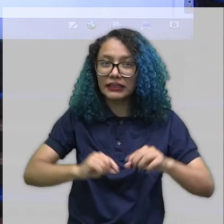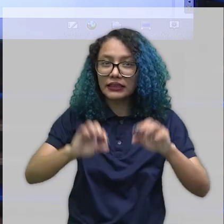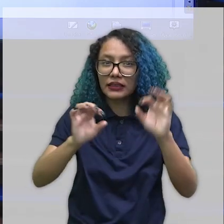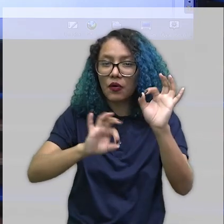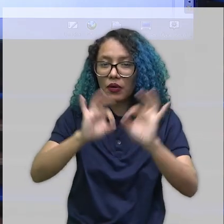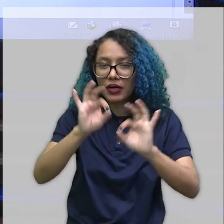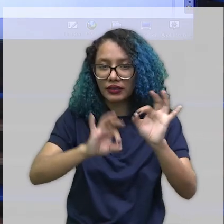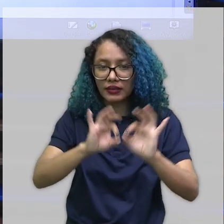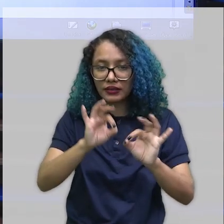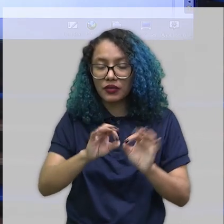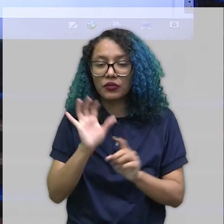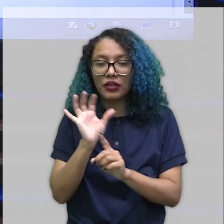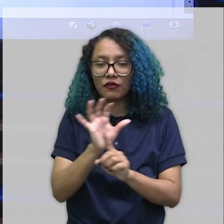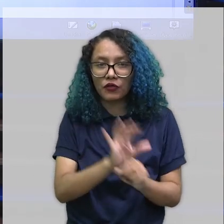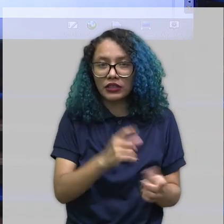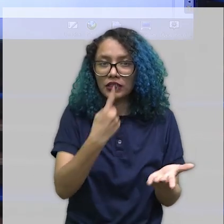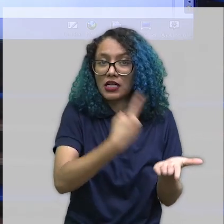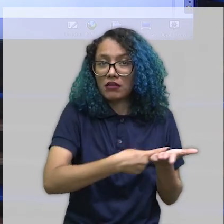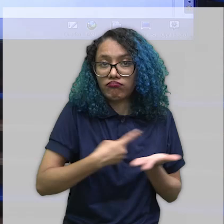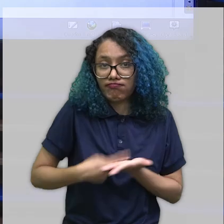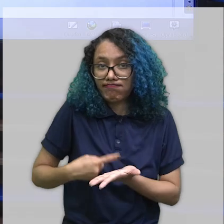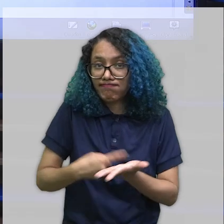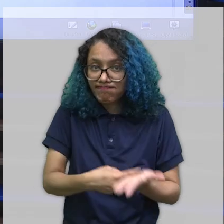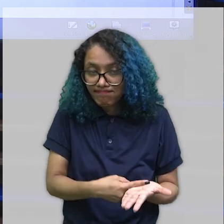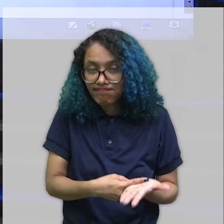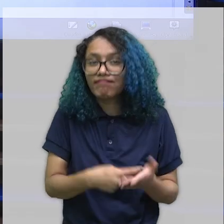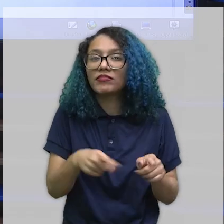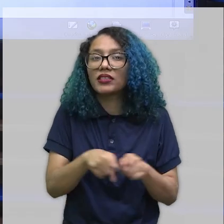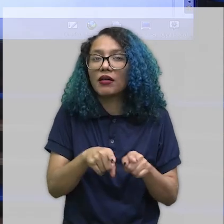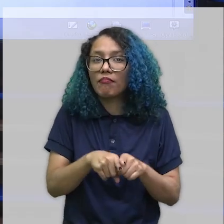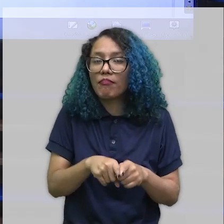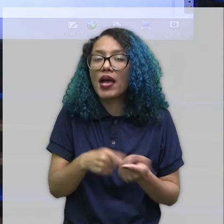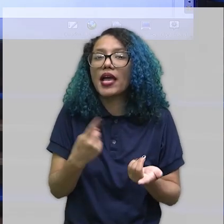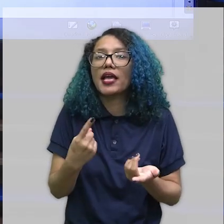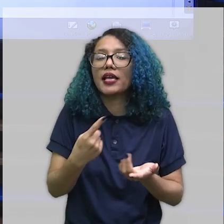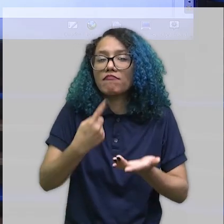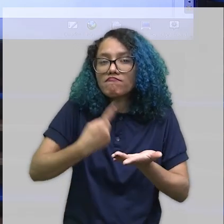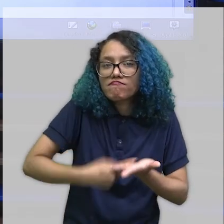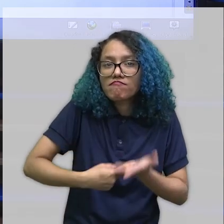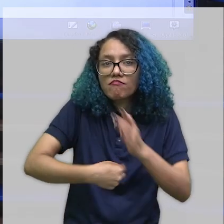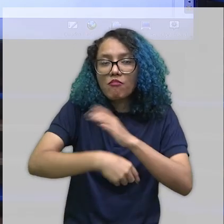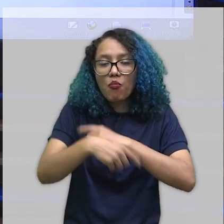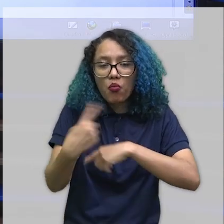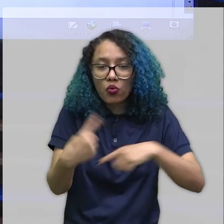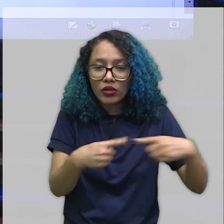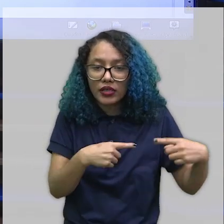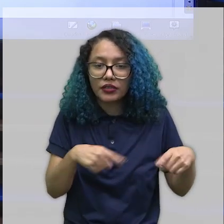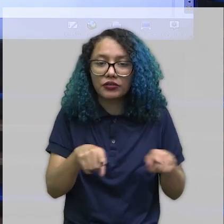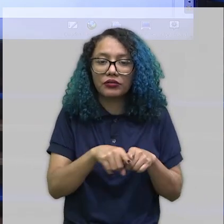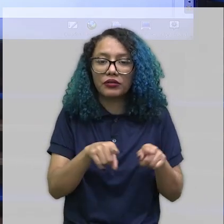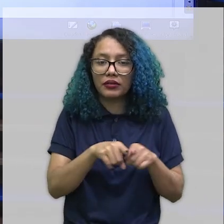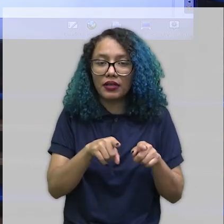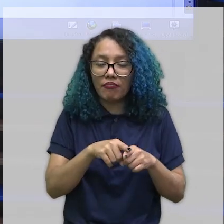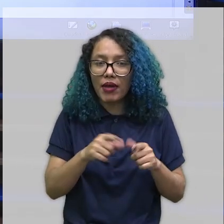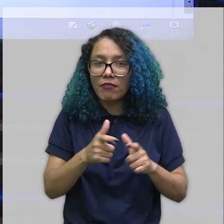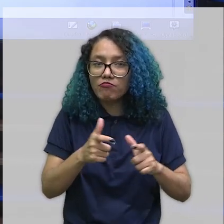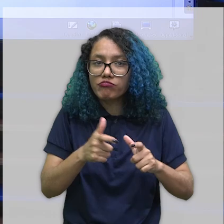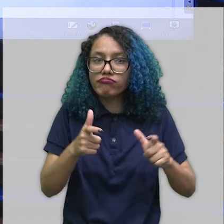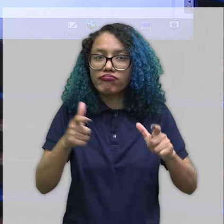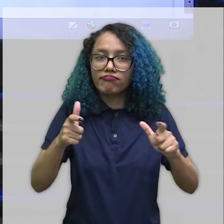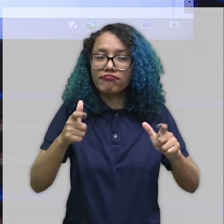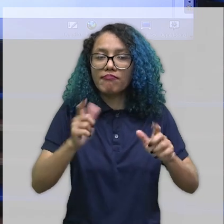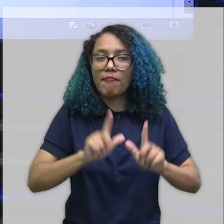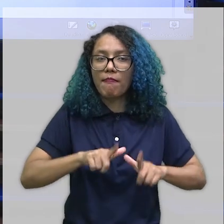ela é fruto ali desses tratados, de acordos políticos, da expansão das atividades econômicas, bem